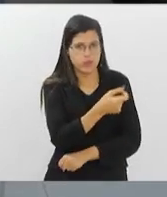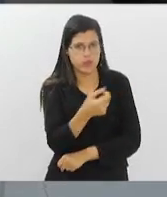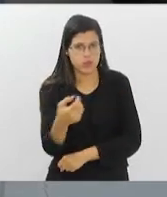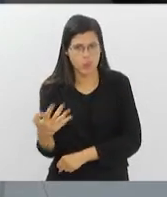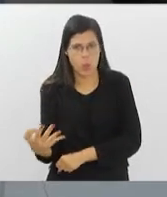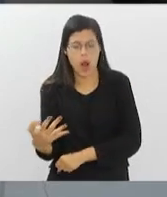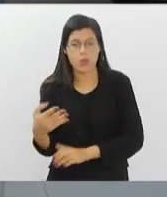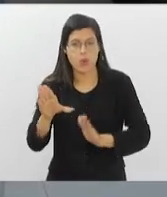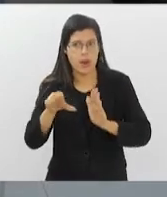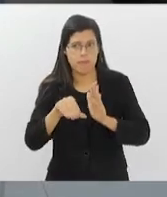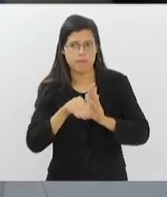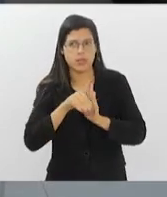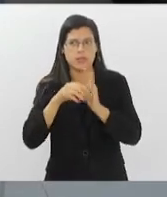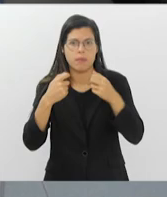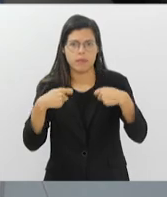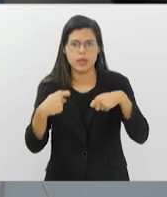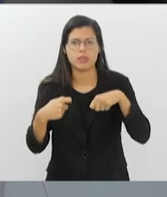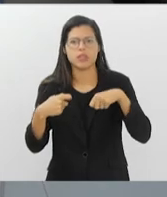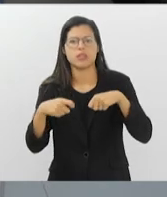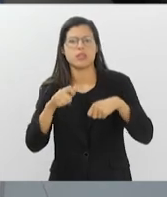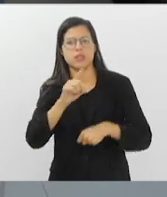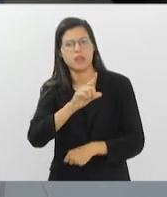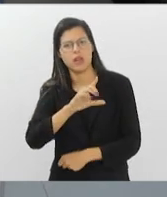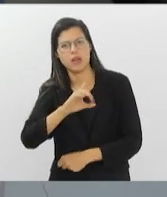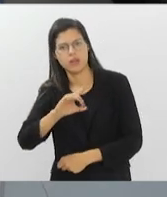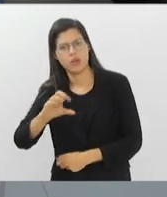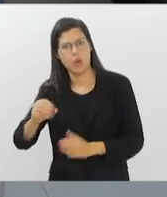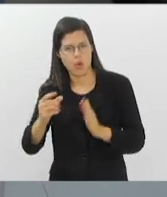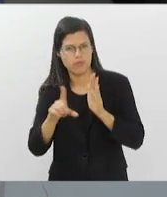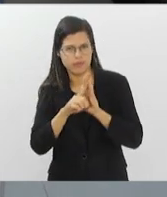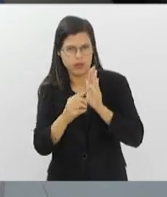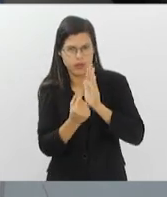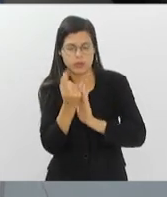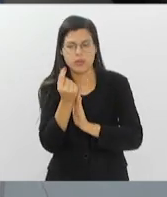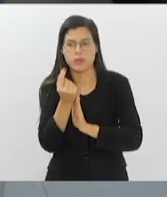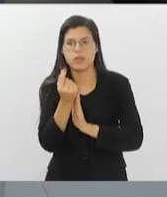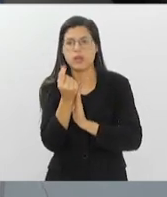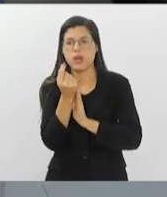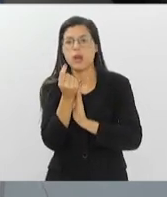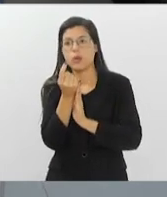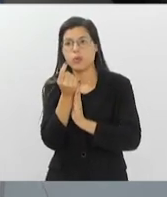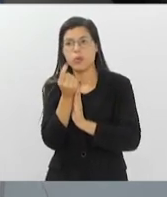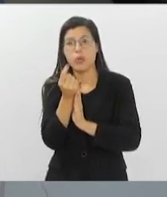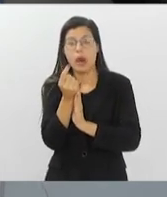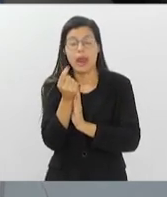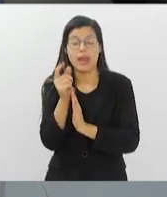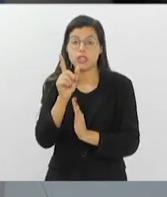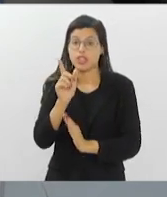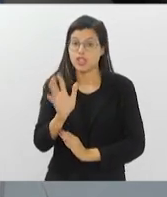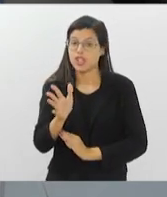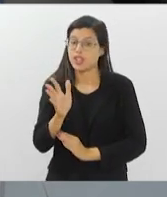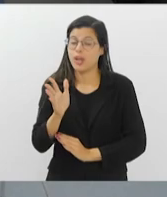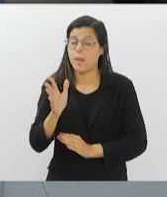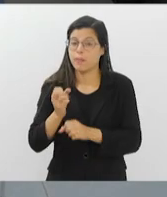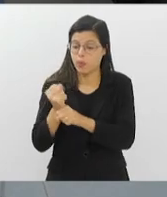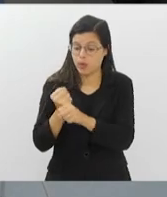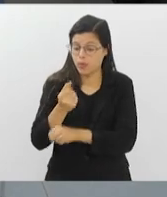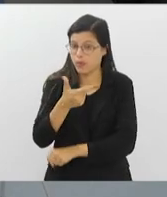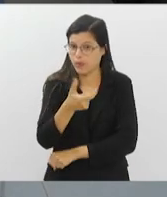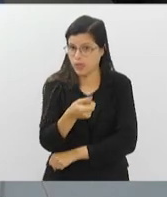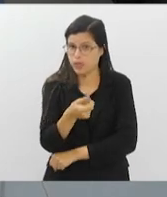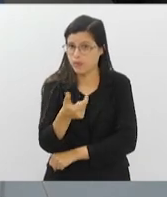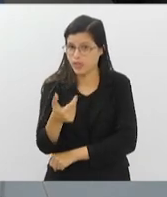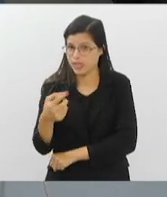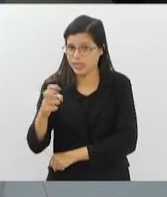as emendas têm que estar lá na LDO, etc., etc., é prevendo para o orçamento de 25. Então, nós fizemos as